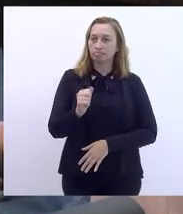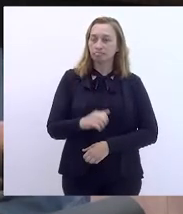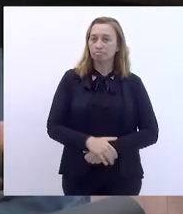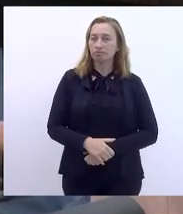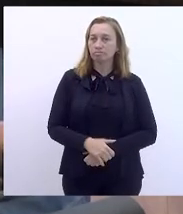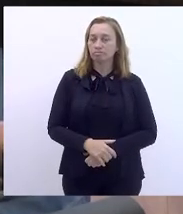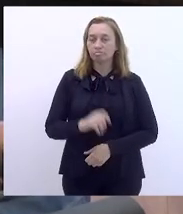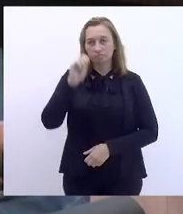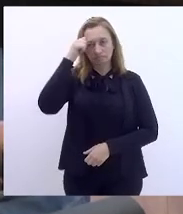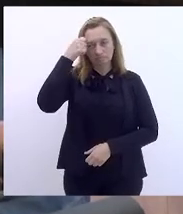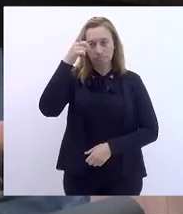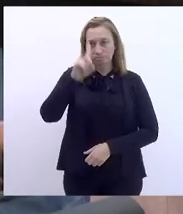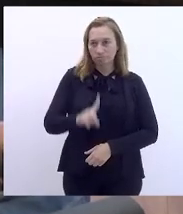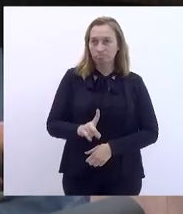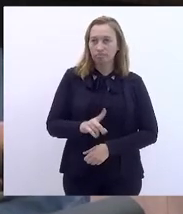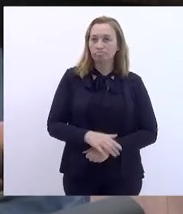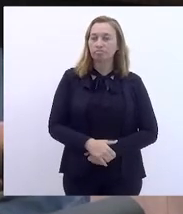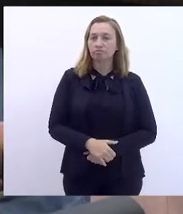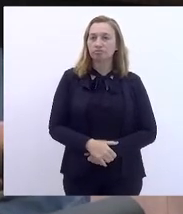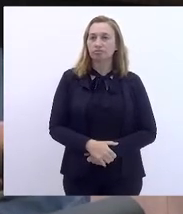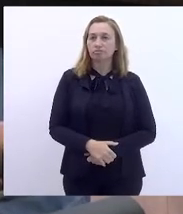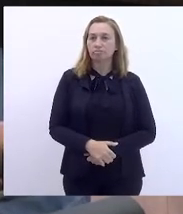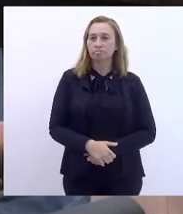coalizão Negra por direitos